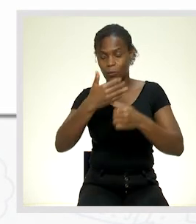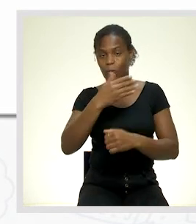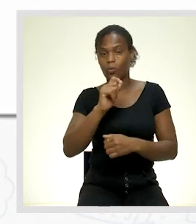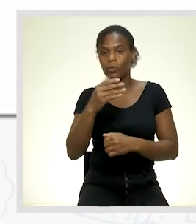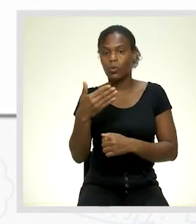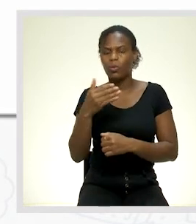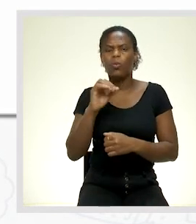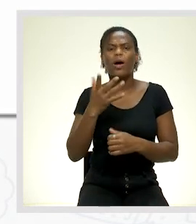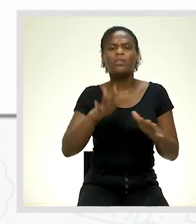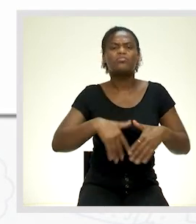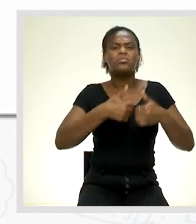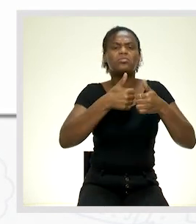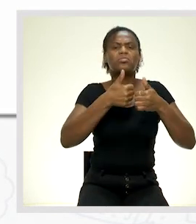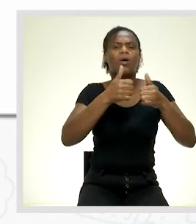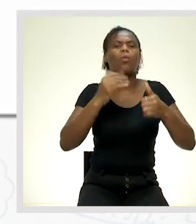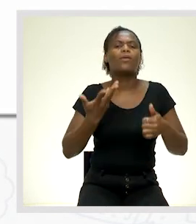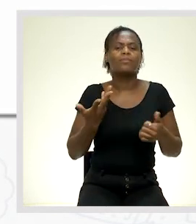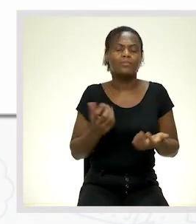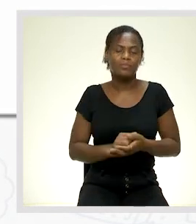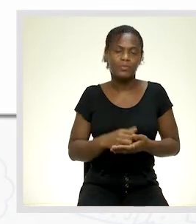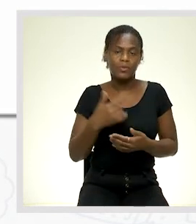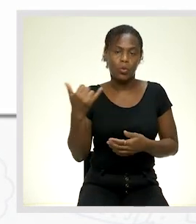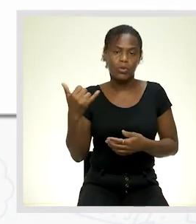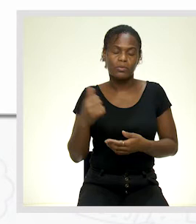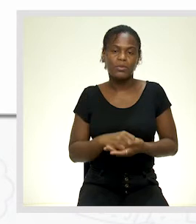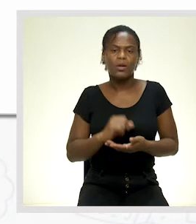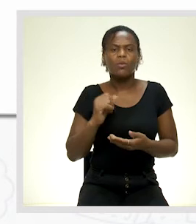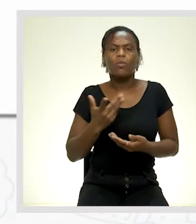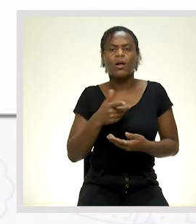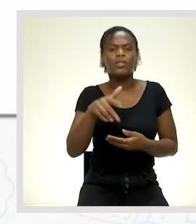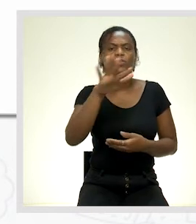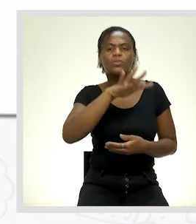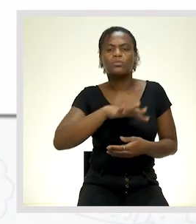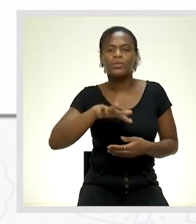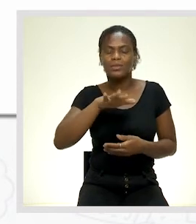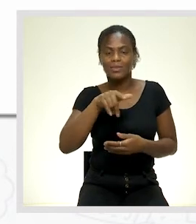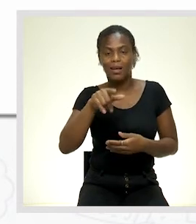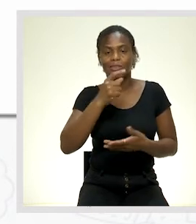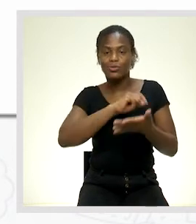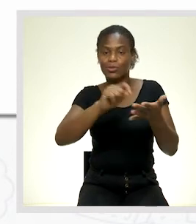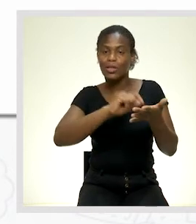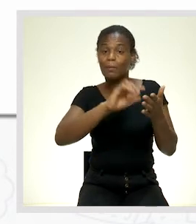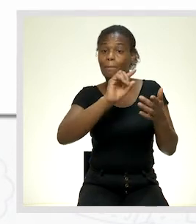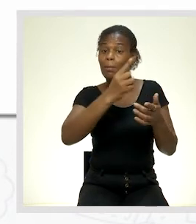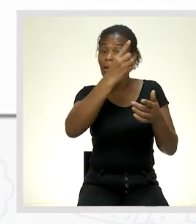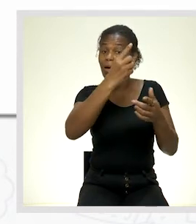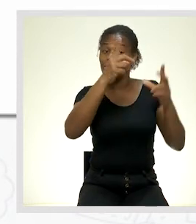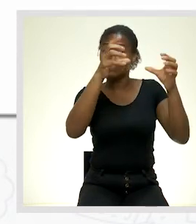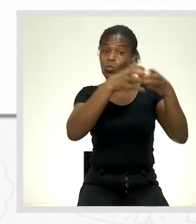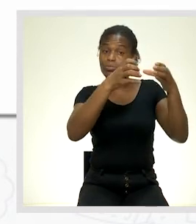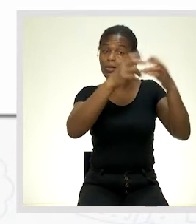1.1. De que cidade se trata? 2. Que tipo de espaço é descrito na primeira